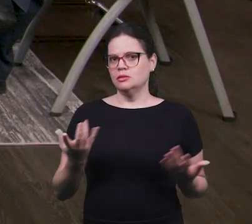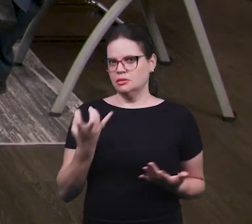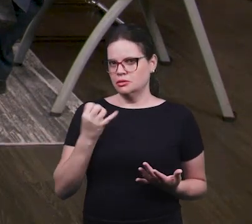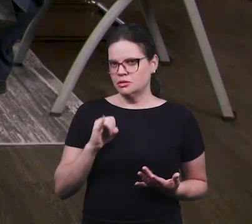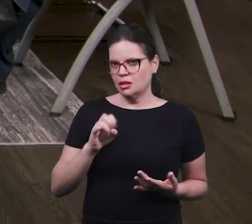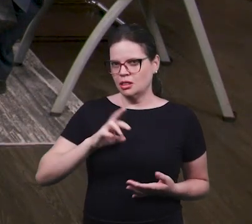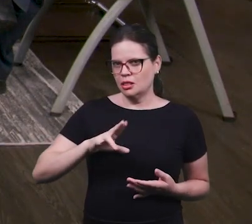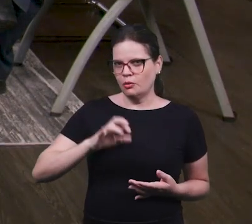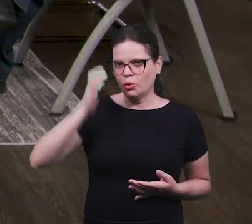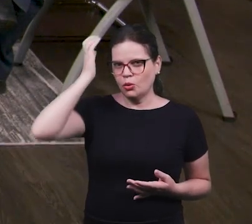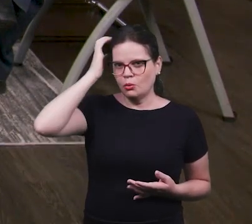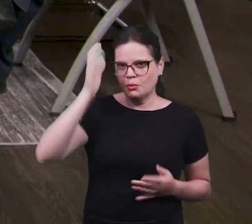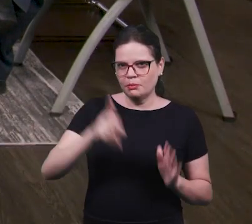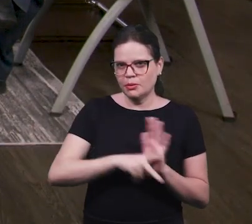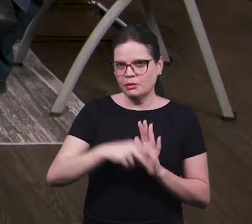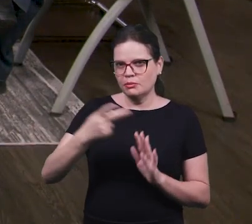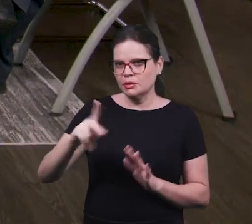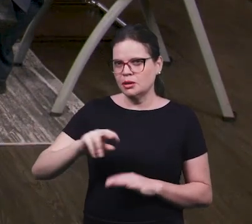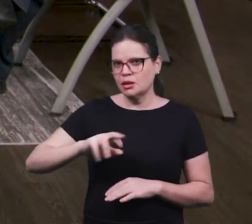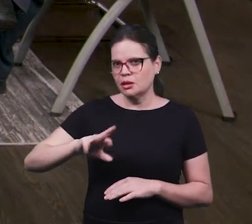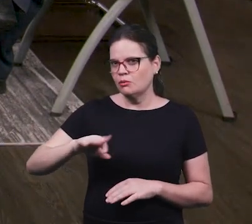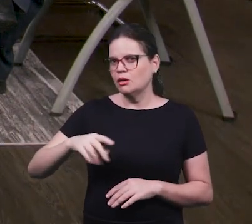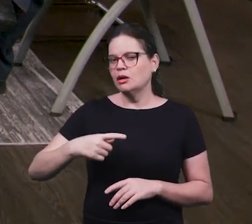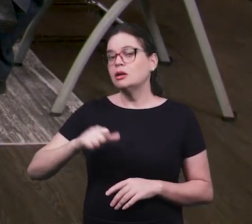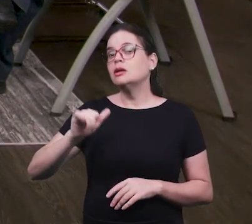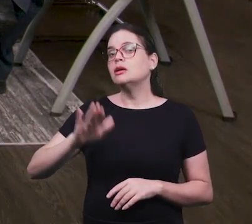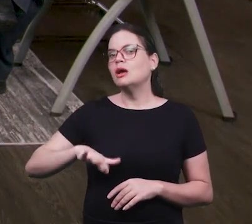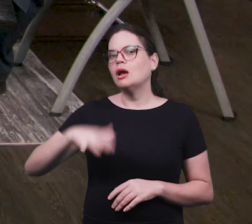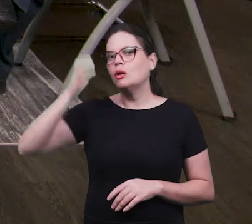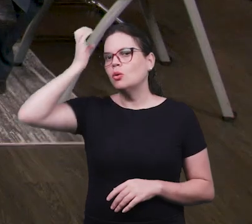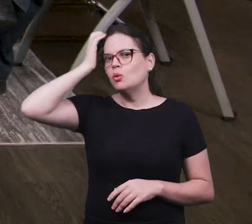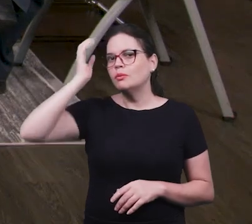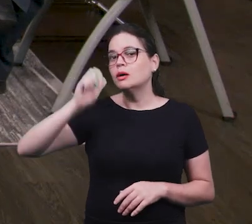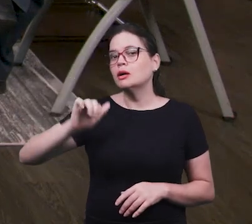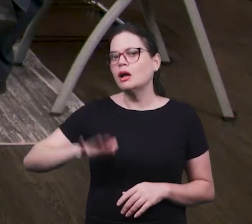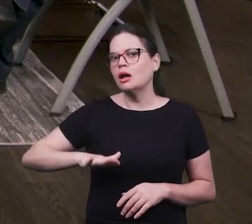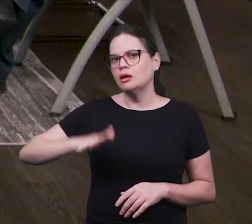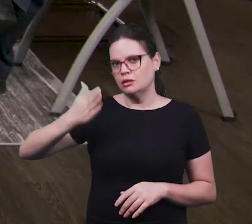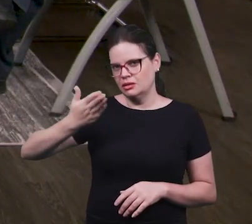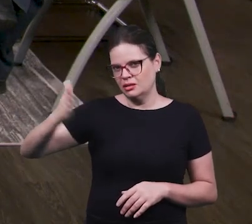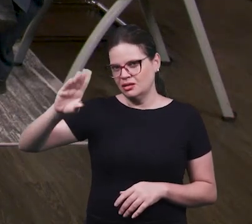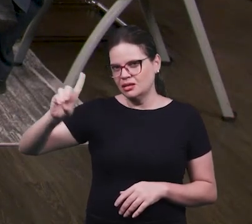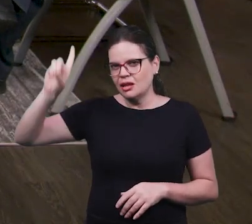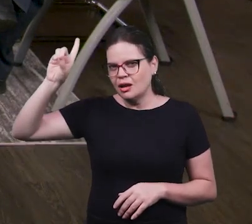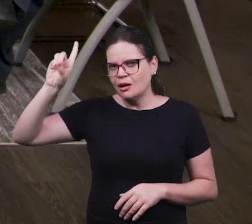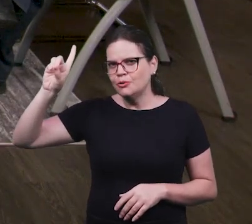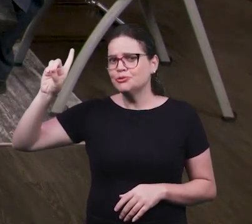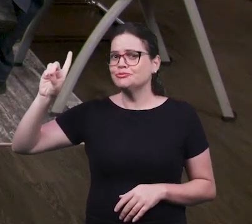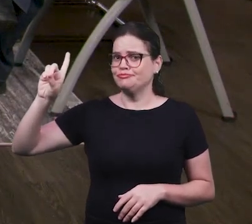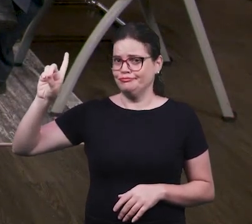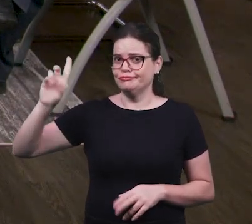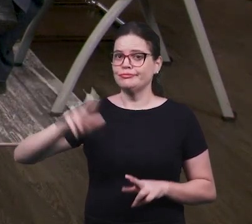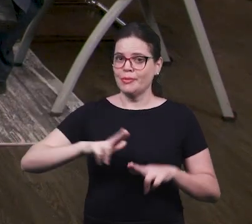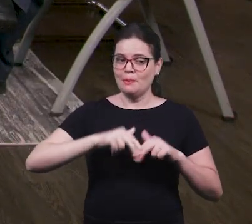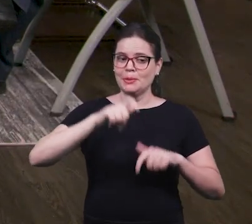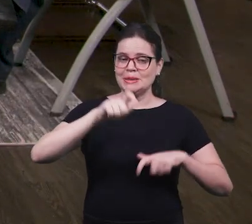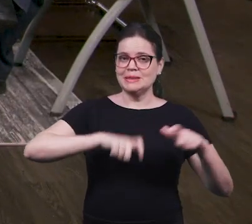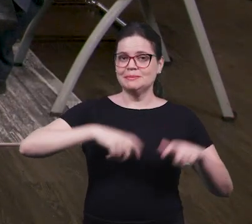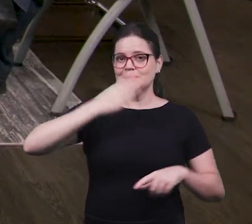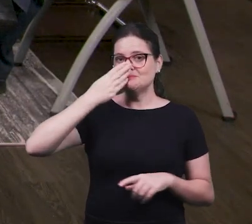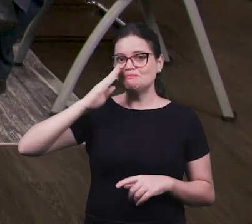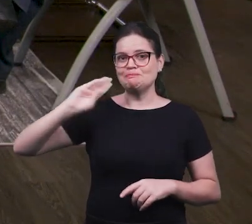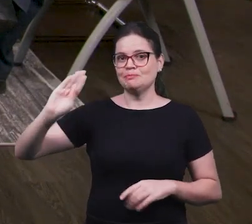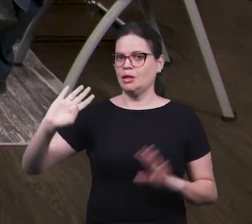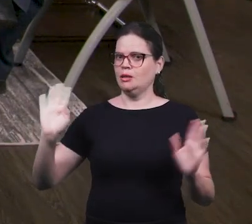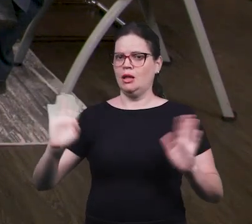por isso que o mundo rejeita o nome de Deus. E nós estamos aqui para dizer, não, e nós é que somos os responsáveis